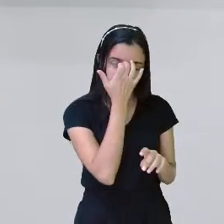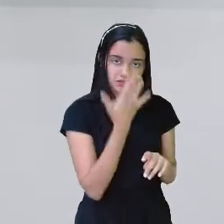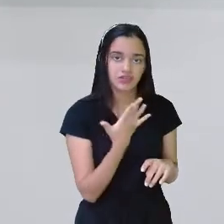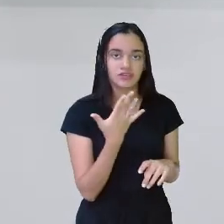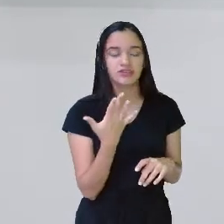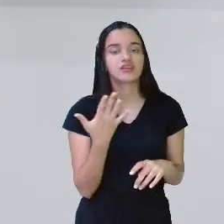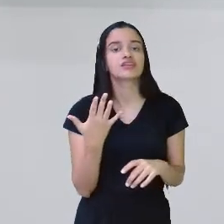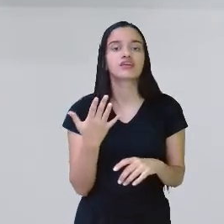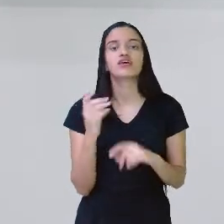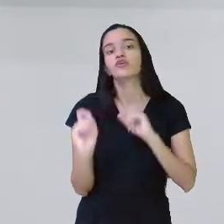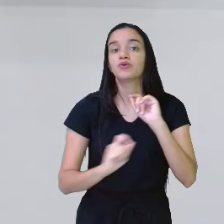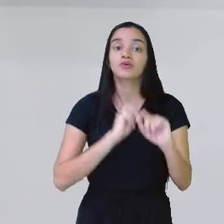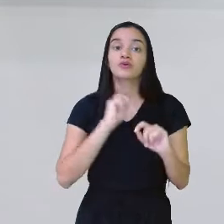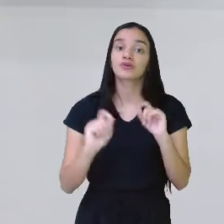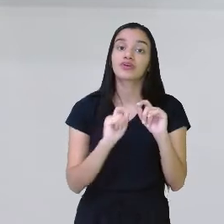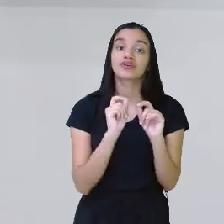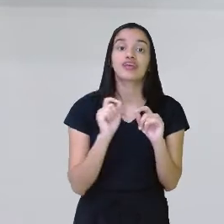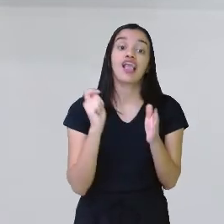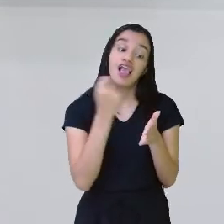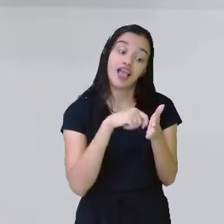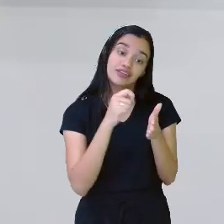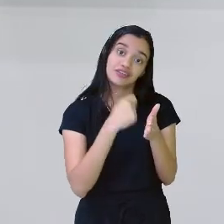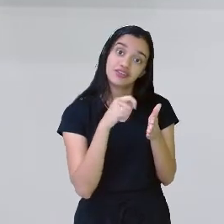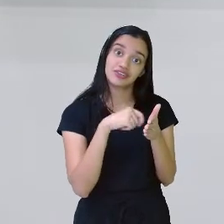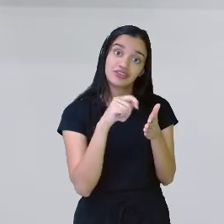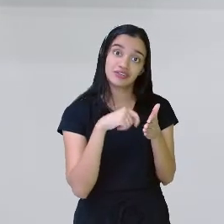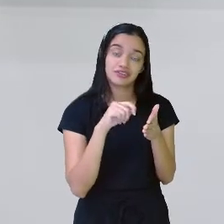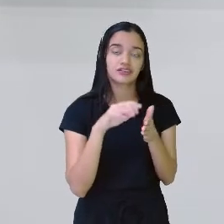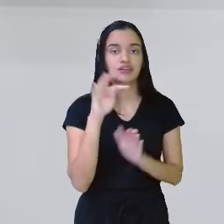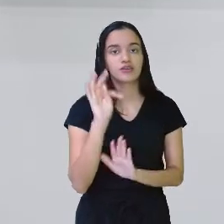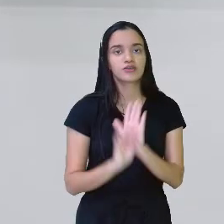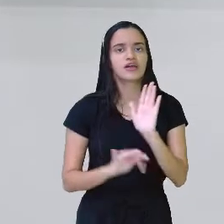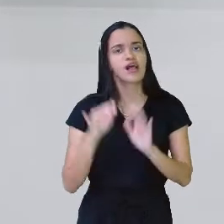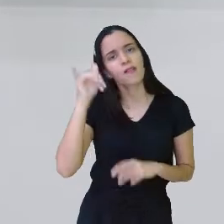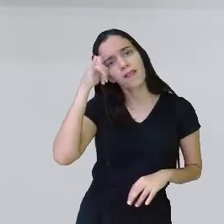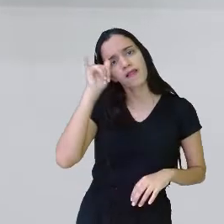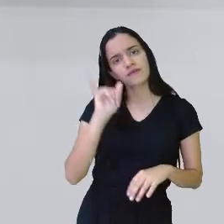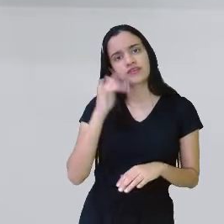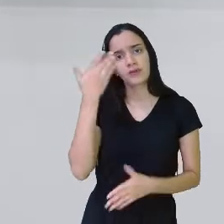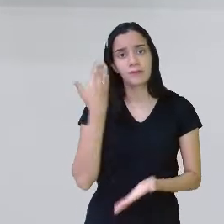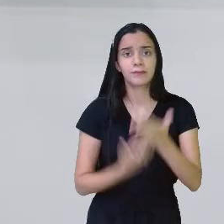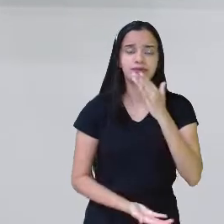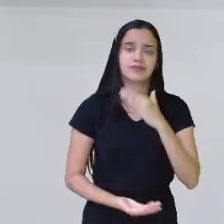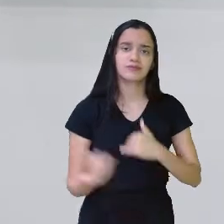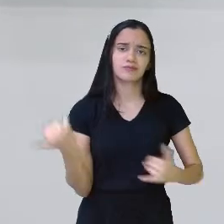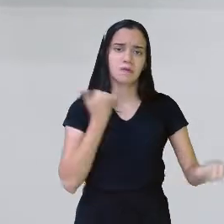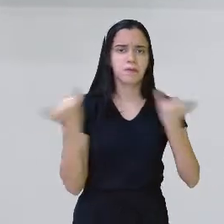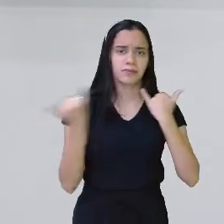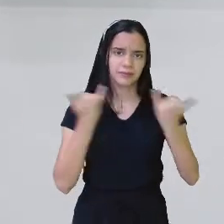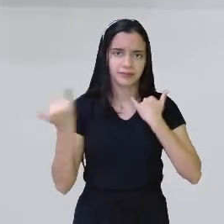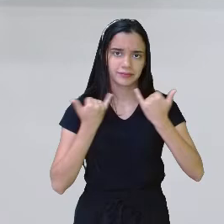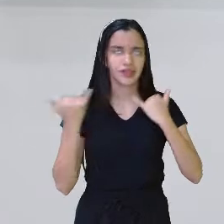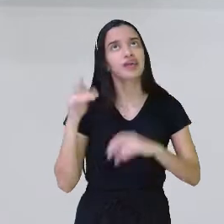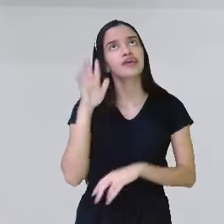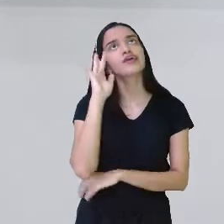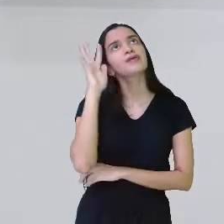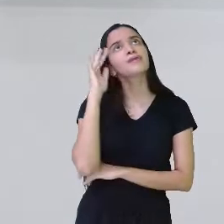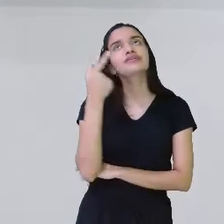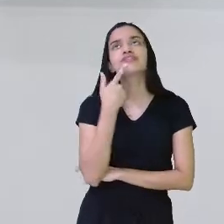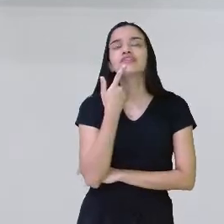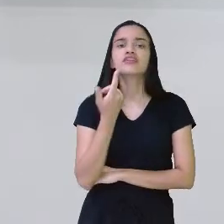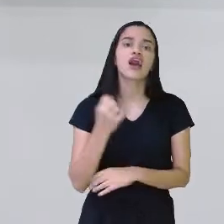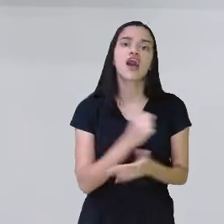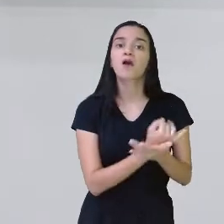quê? Facilita a escrita do texto, né? Evitando se perder com tanta informação. Imagina a quantidade